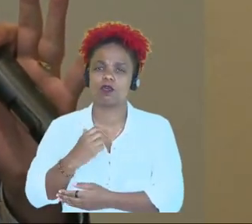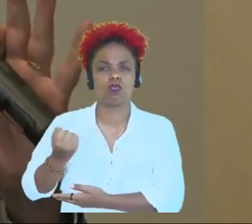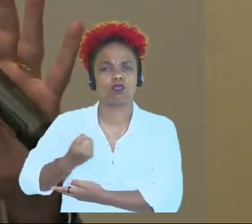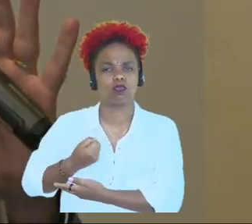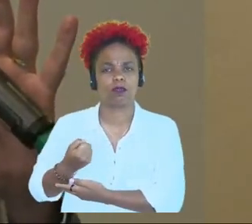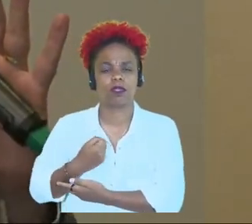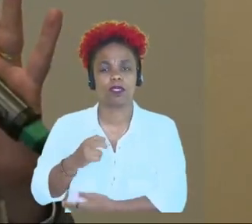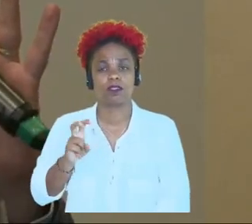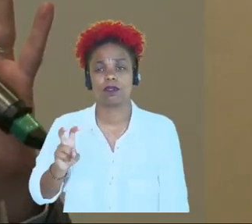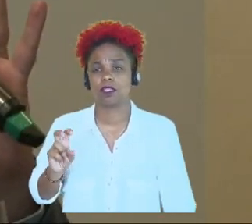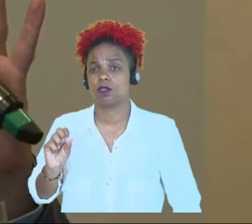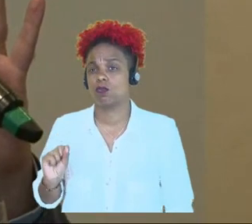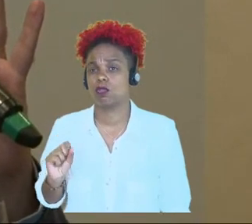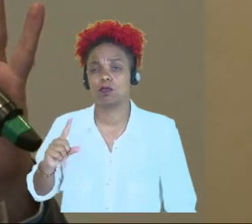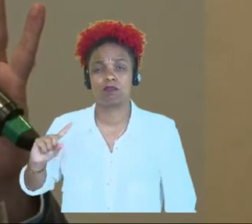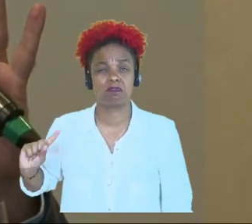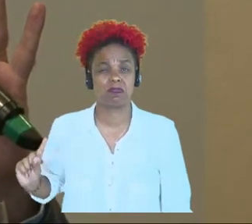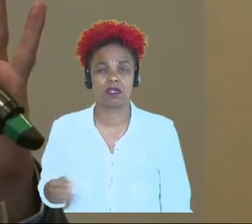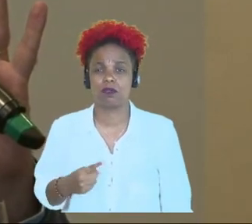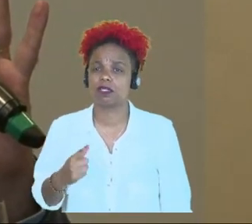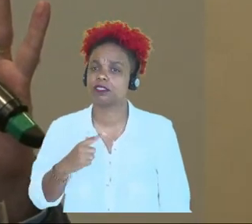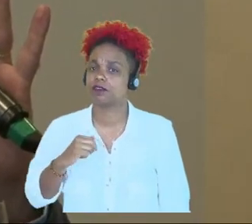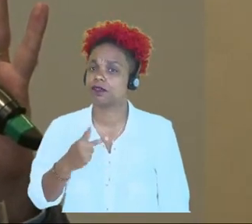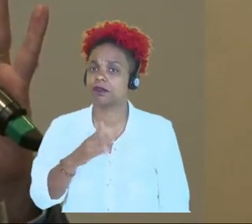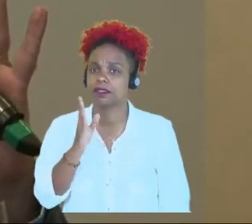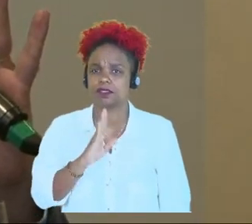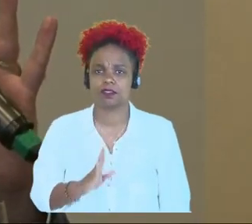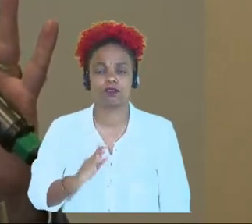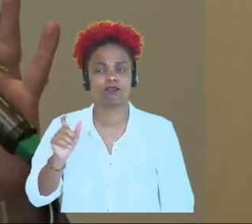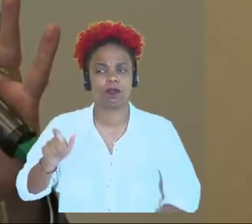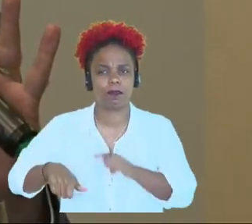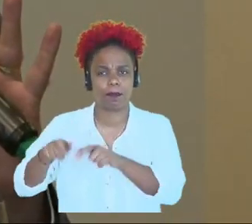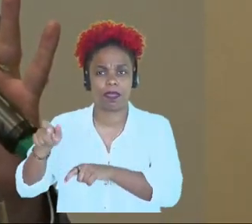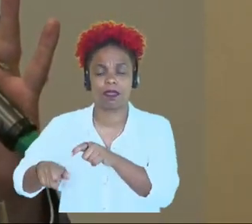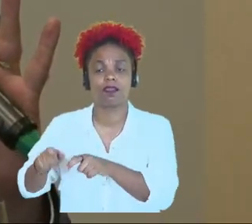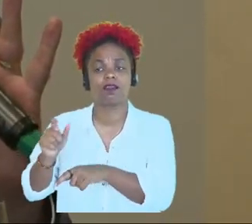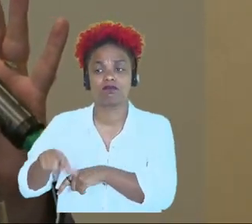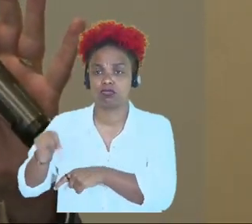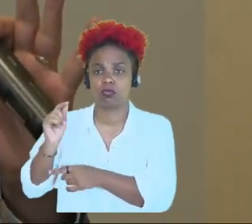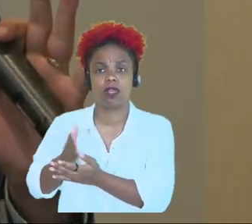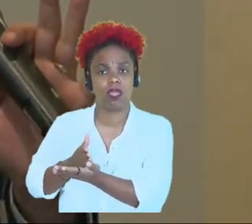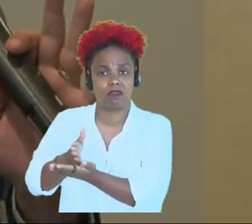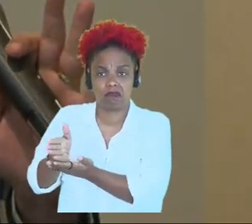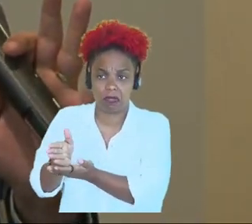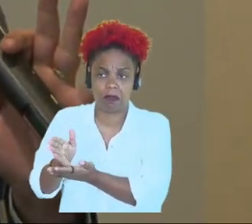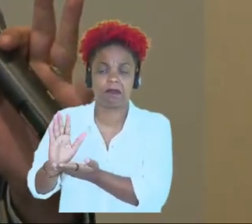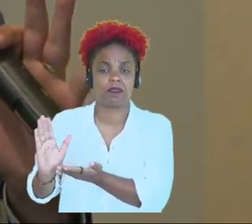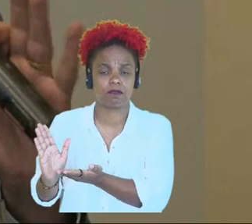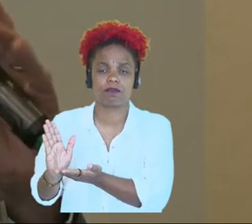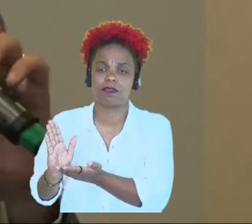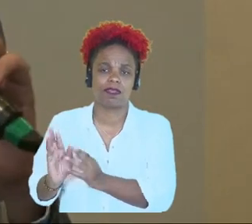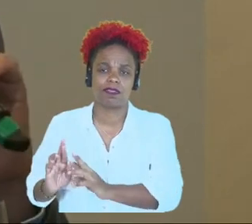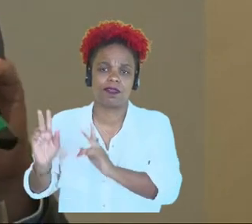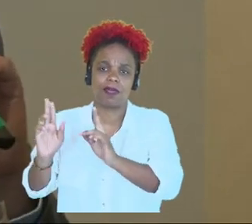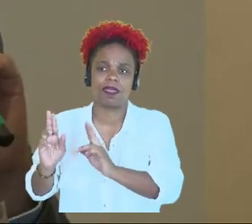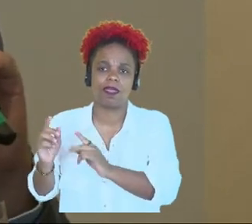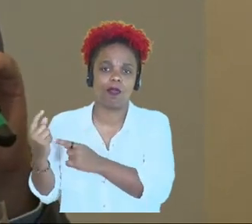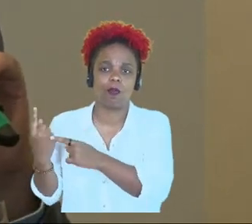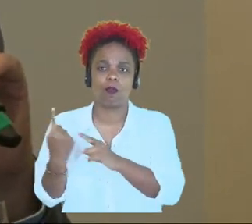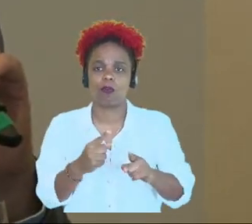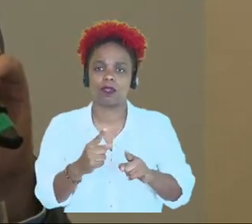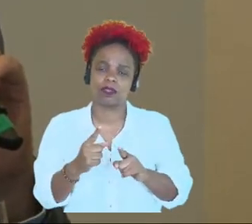de 58 milhões de brasileiros que optaram por um caminho, e que não é necessariamente um caminho